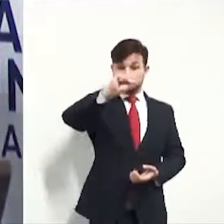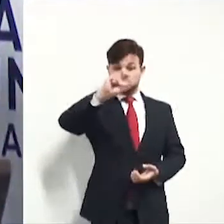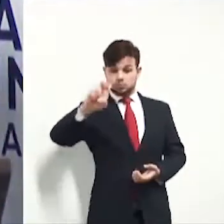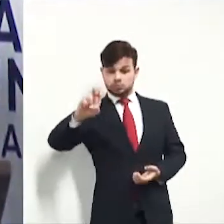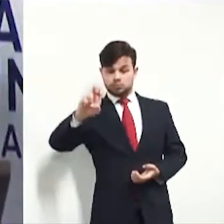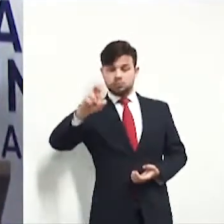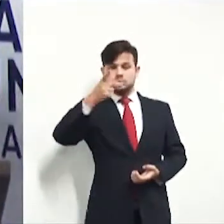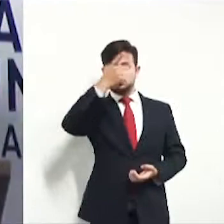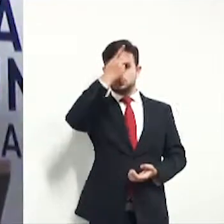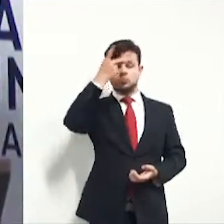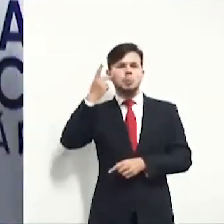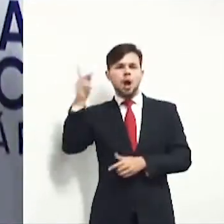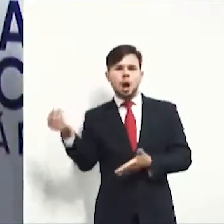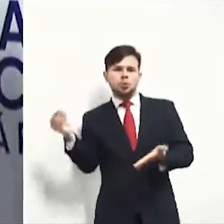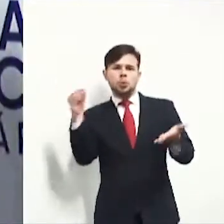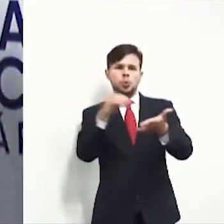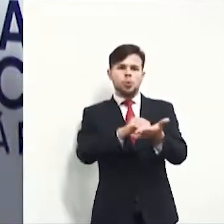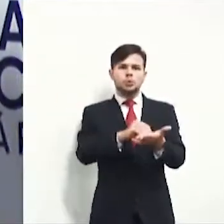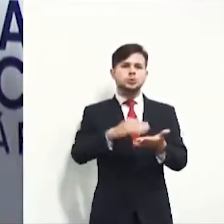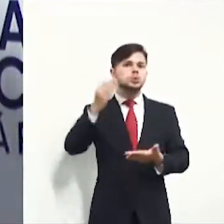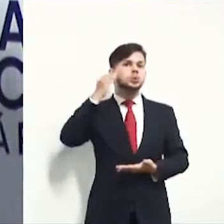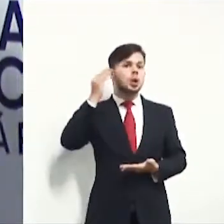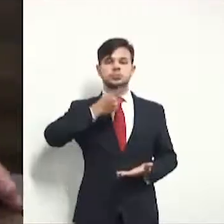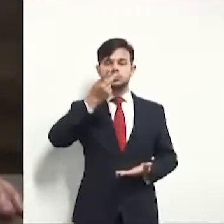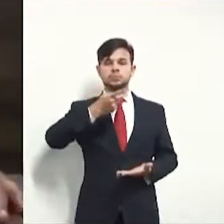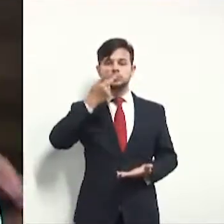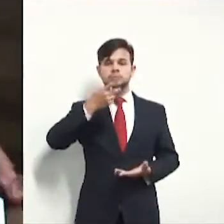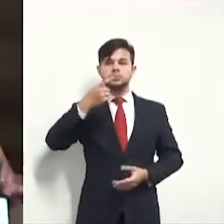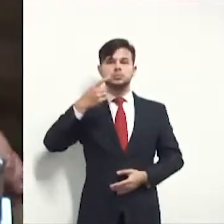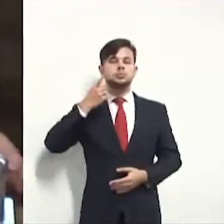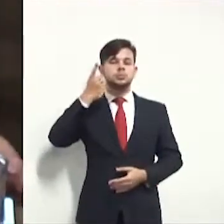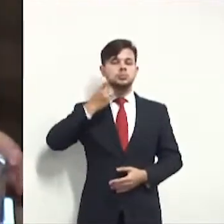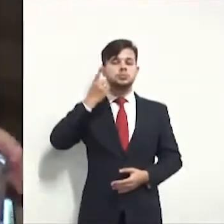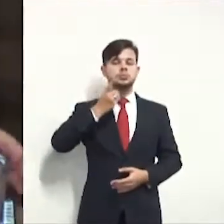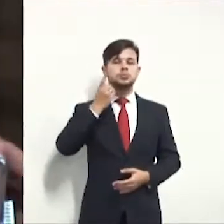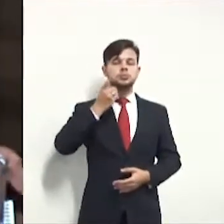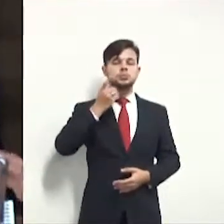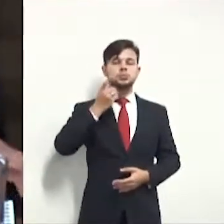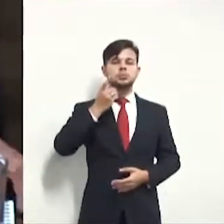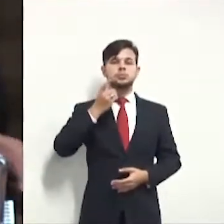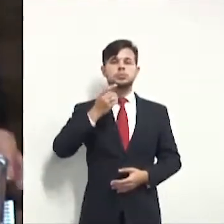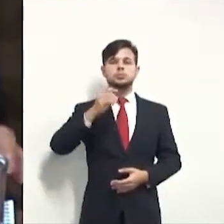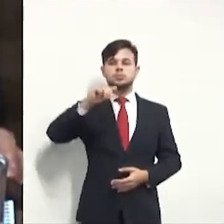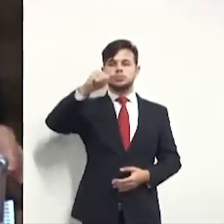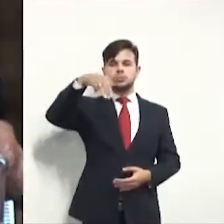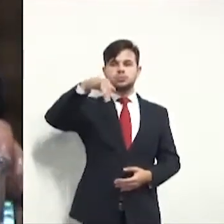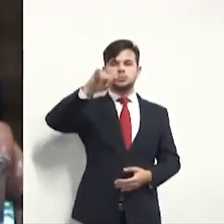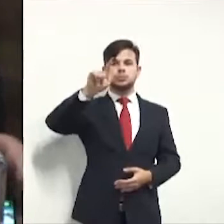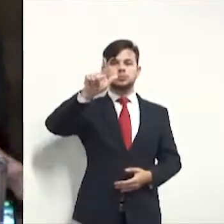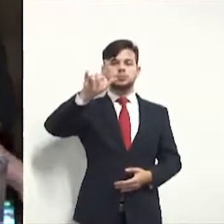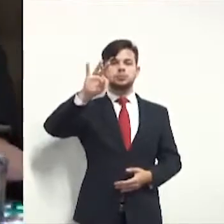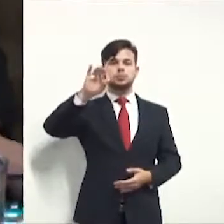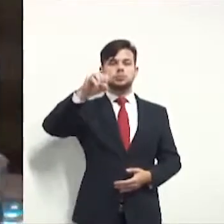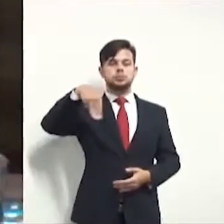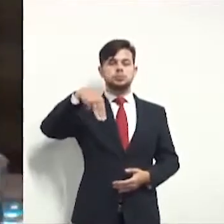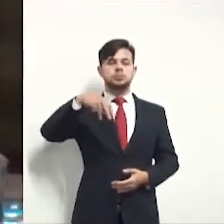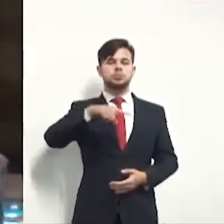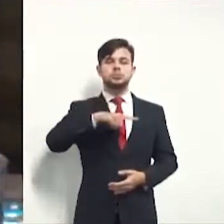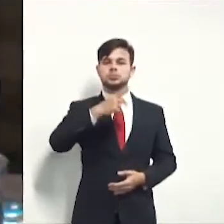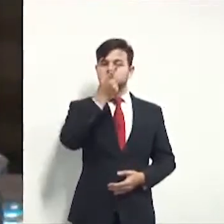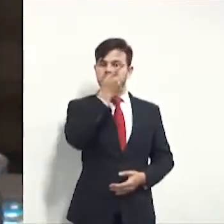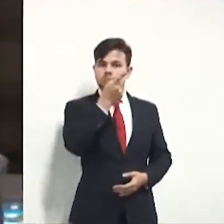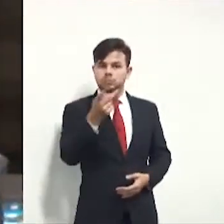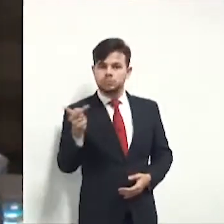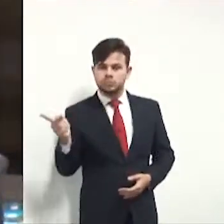Ferreira, Wederson Lopes, Elisier Borges. O vereador João Feitosa comentou a visita do deputado Hamilton